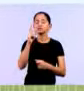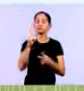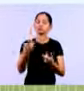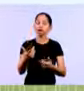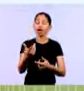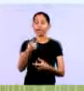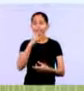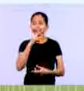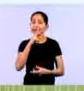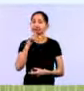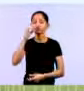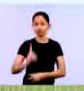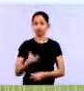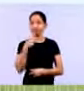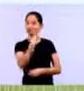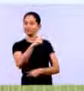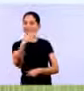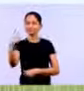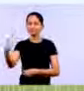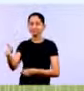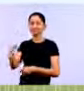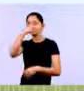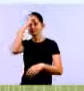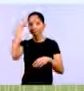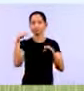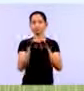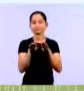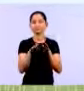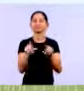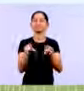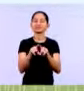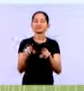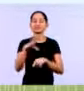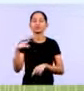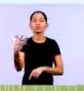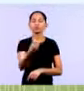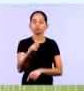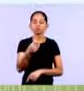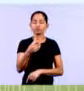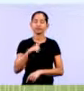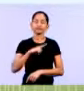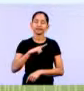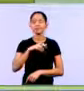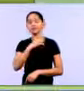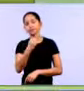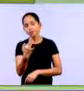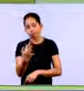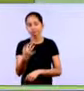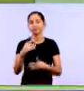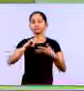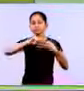resguardar o indivíduo diante do poder do Estado. E quais são esses princípios? Esses princípios são